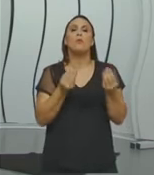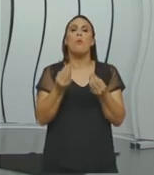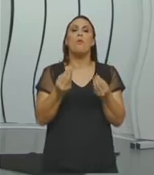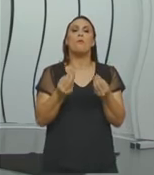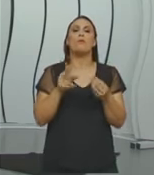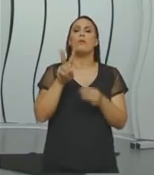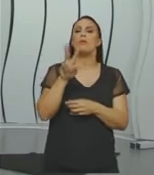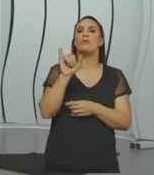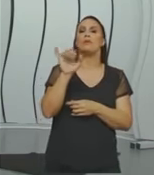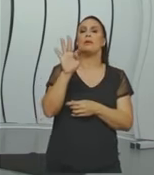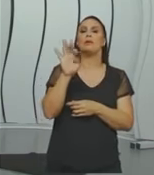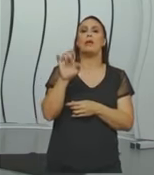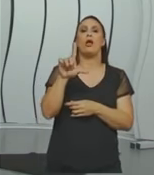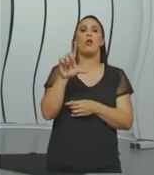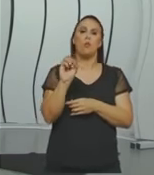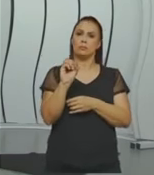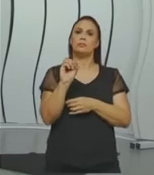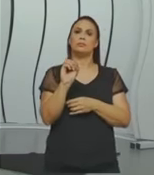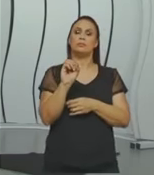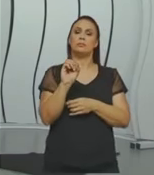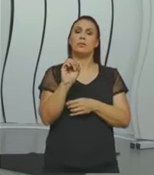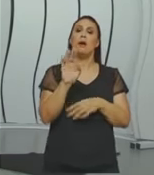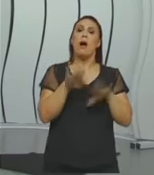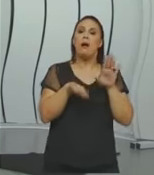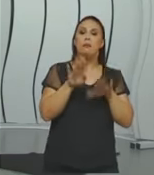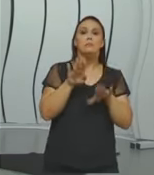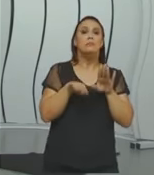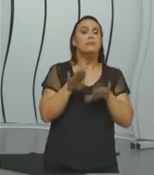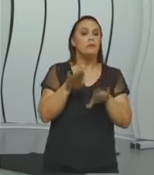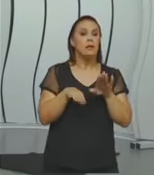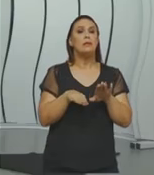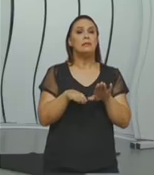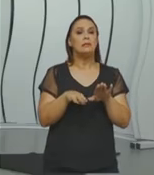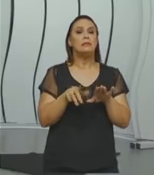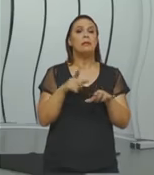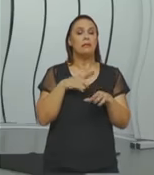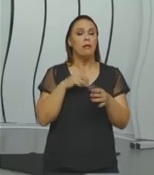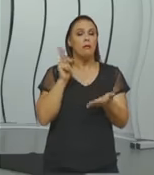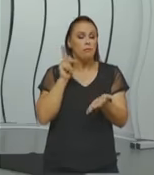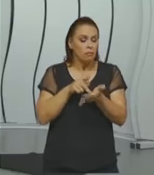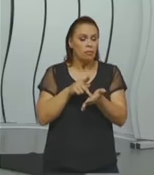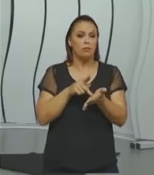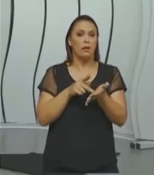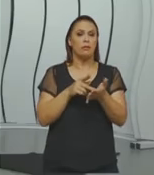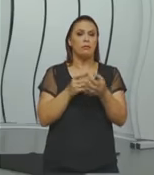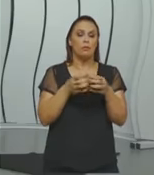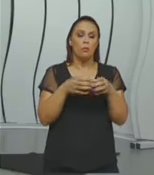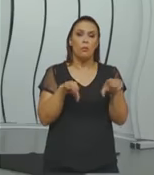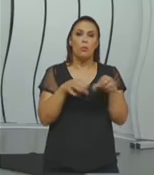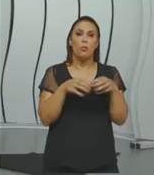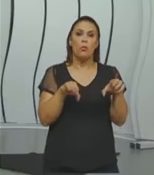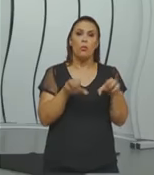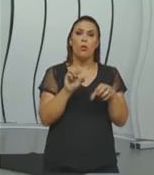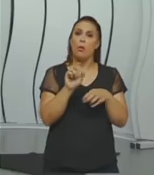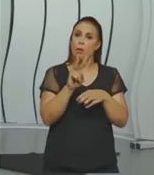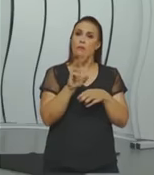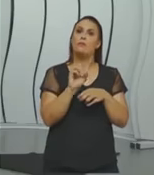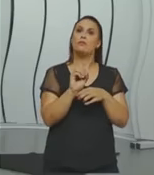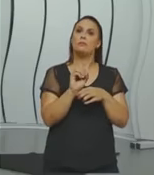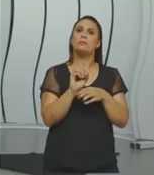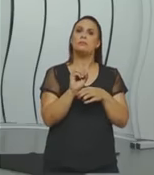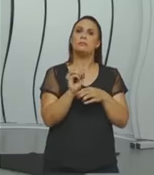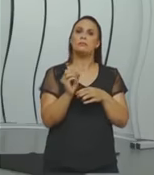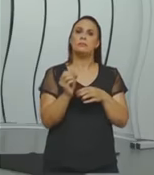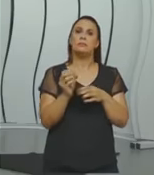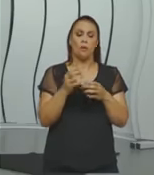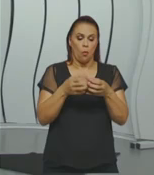exemplo, pode ser através de um ovo, igual a gente possui alguns répteis que têm esse desenvolvimento. O ovo, então, ele fica dentro do